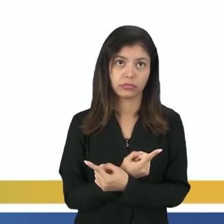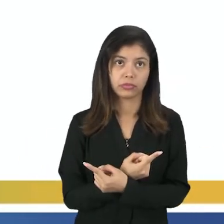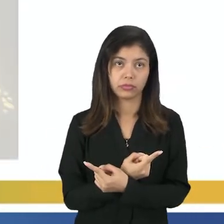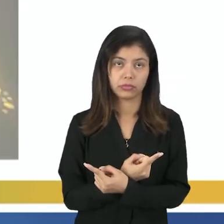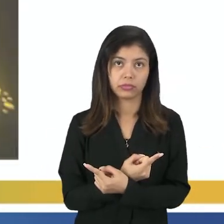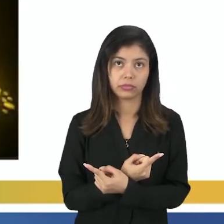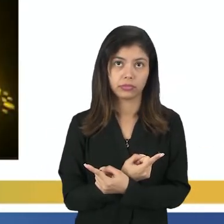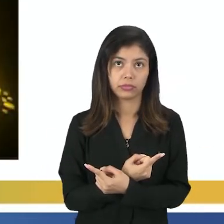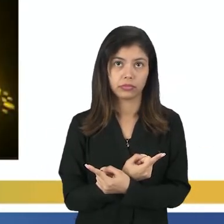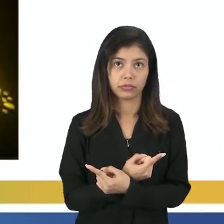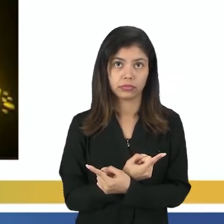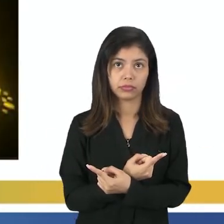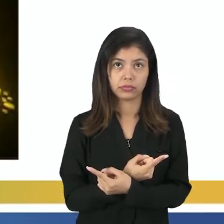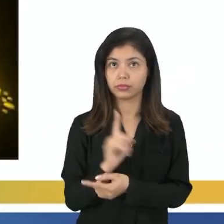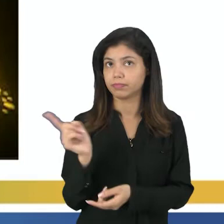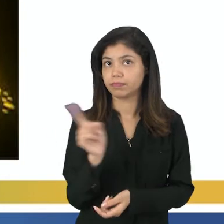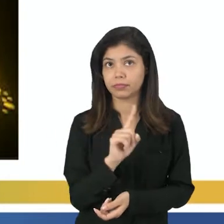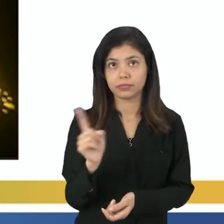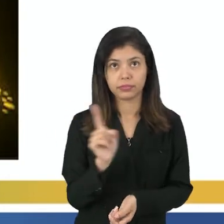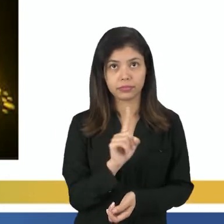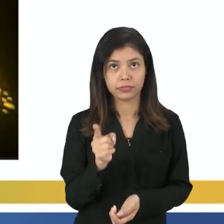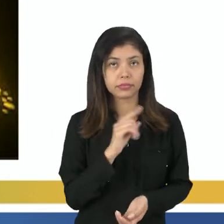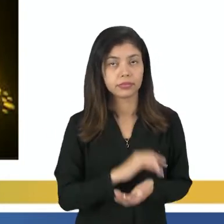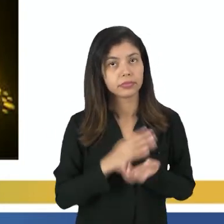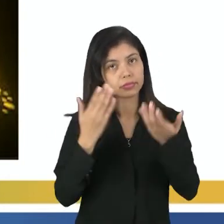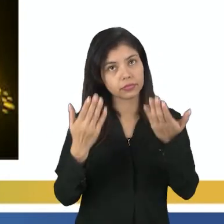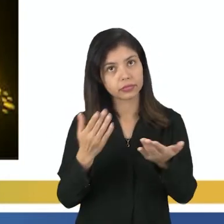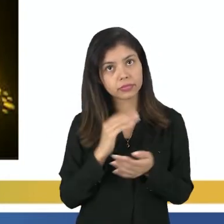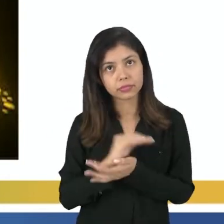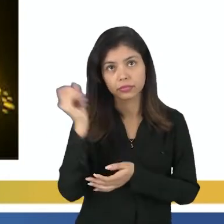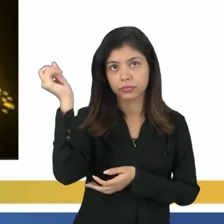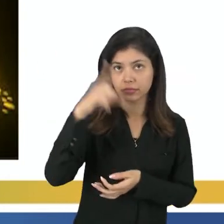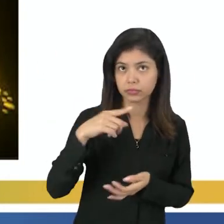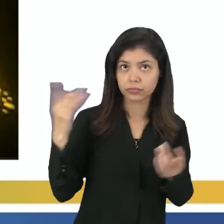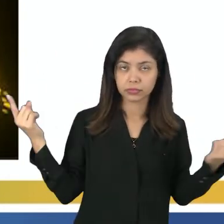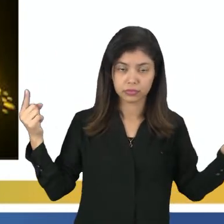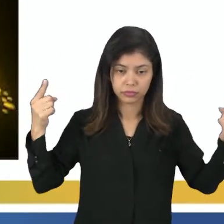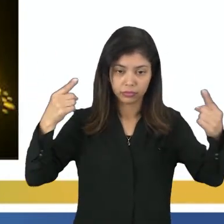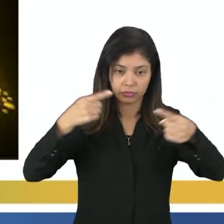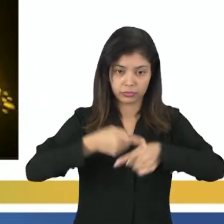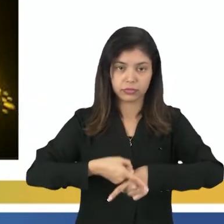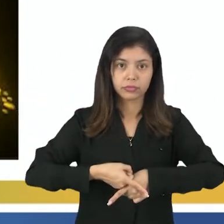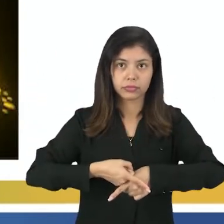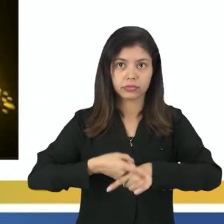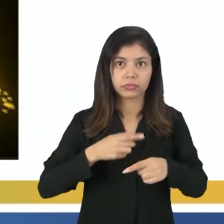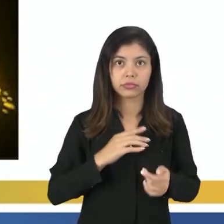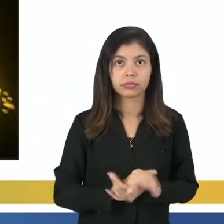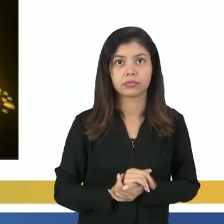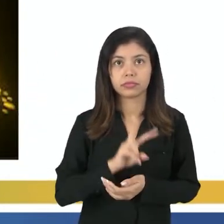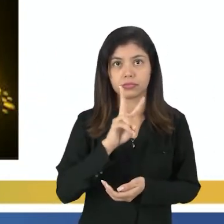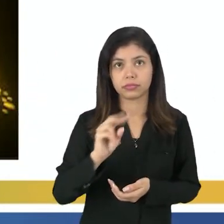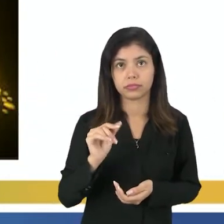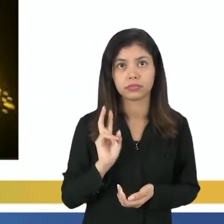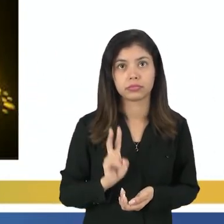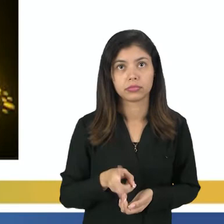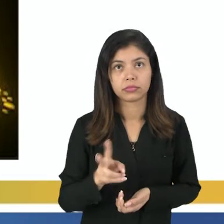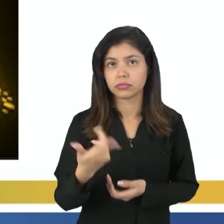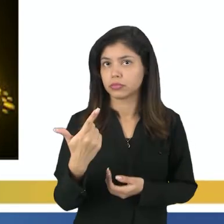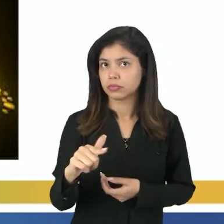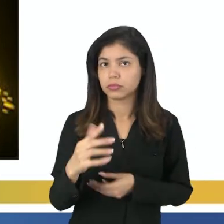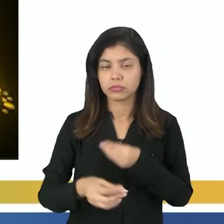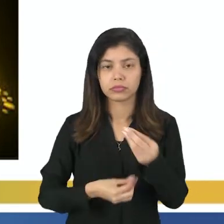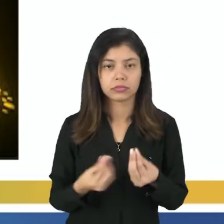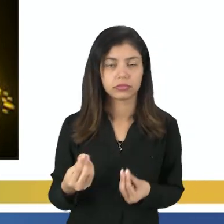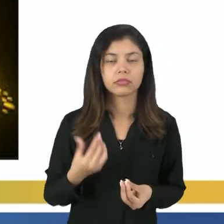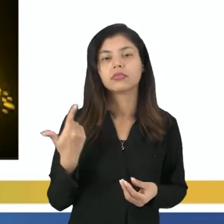uma cor com a outra? Aí não, pessoal, ó, tá aí, ó, uma luz passa pela outra e ela vai ali ter